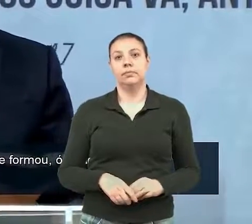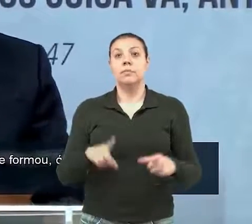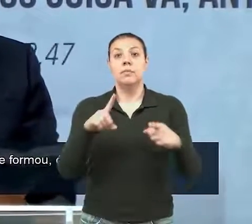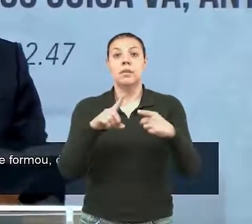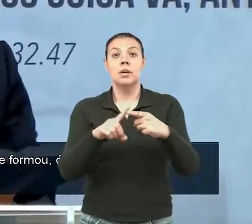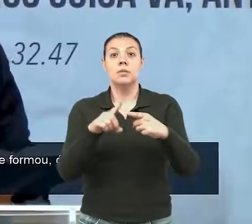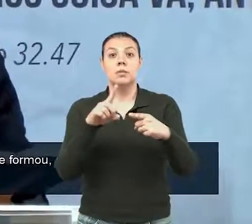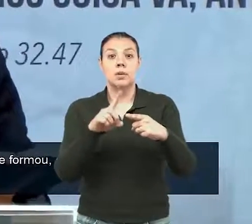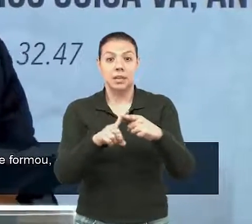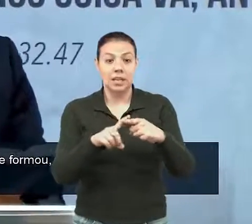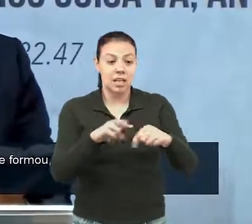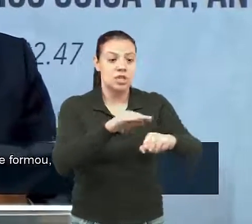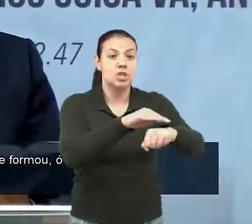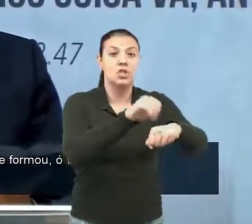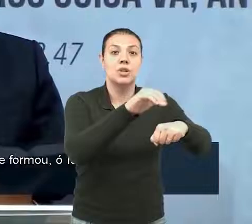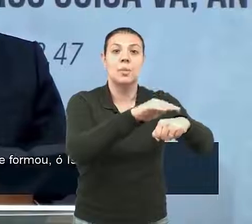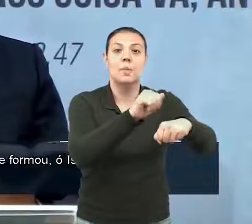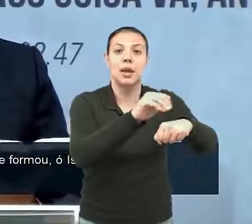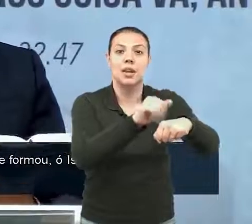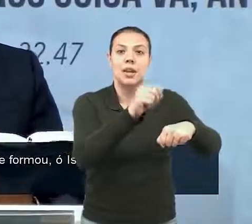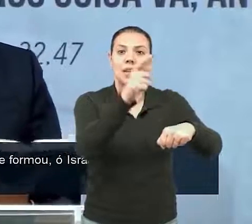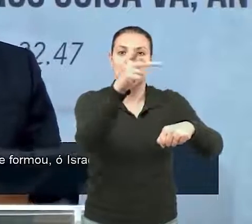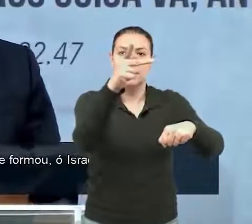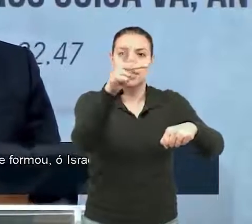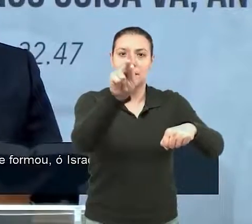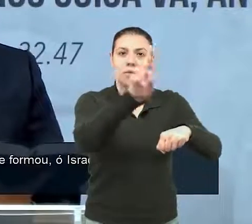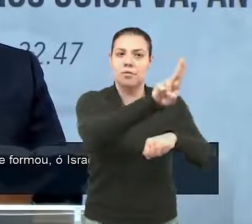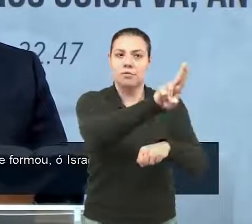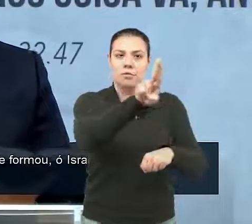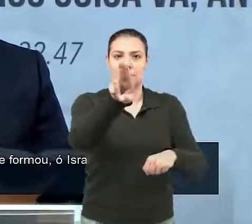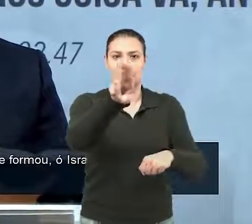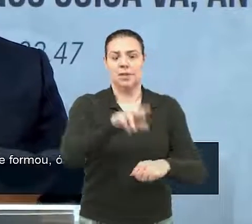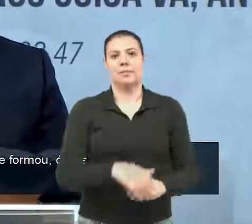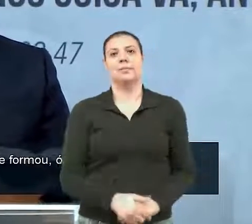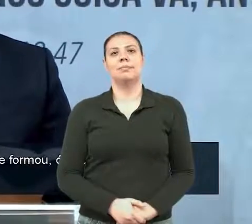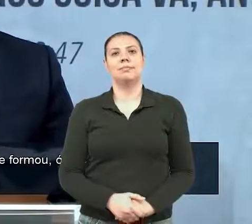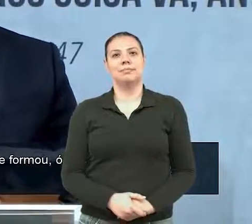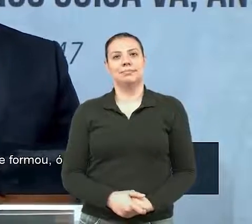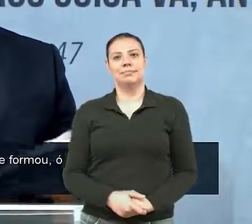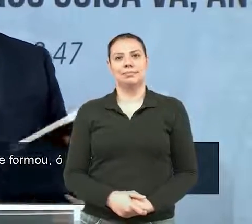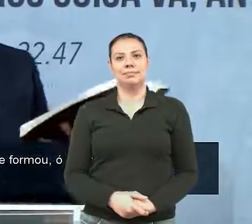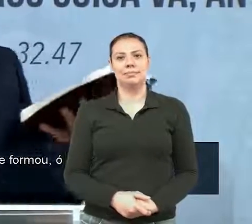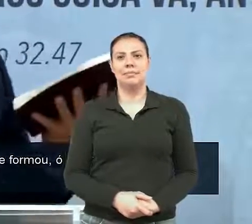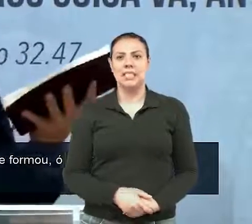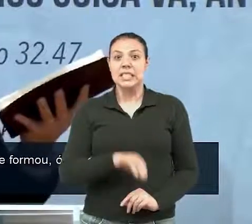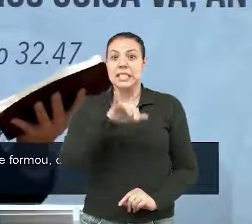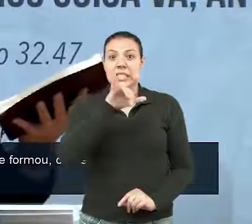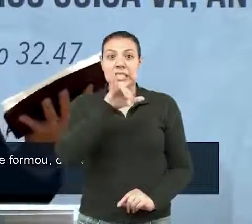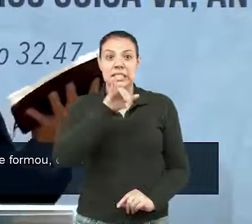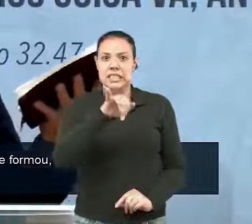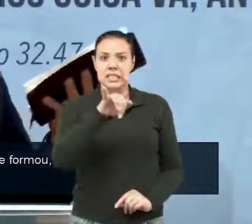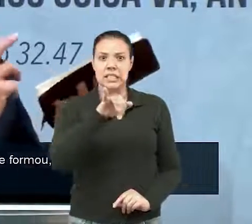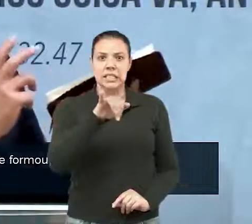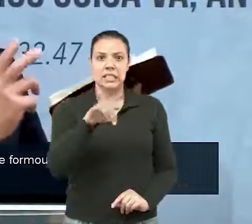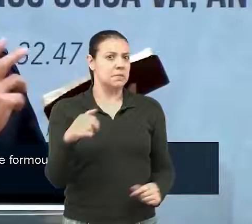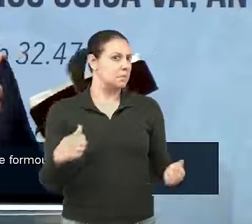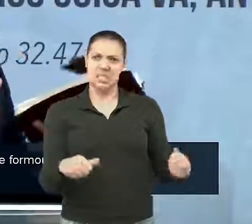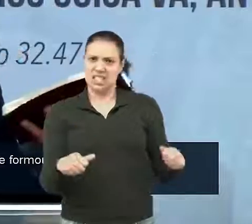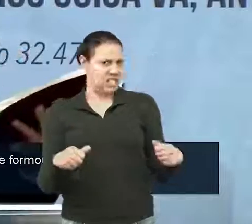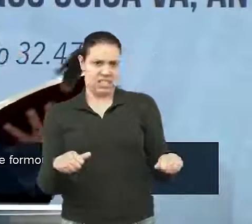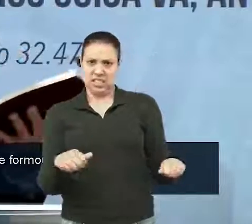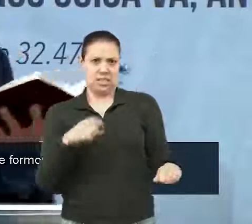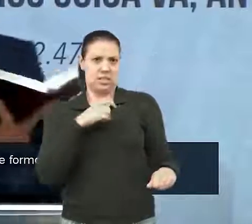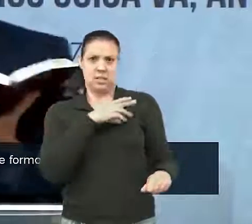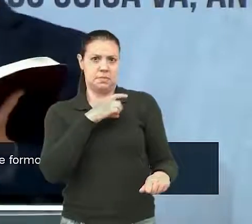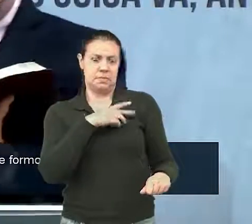porque eu te chamei pelo teu nome. Se você não precisa ter medo porque Deus criou e